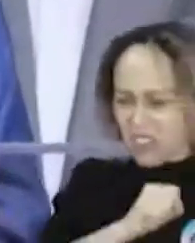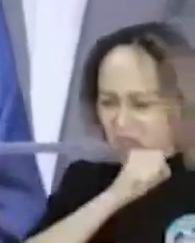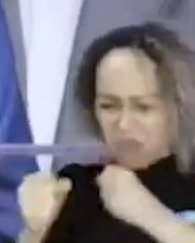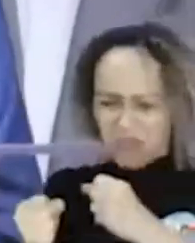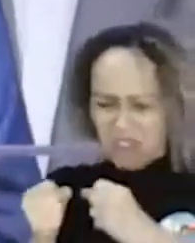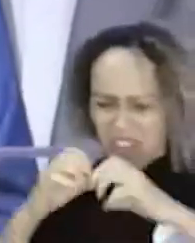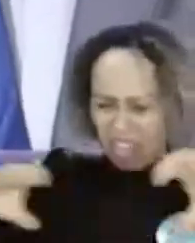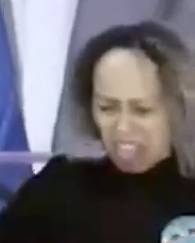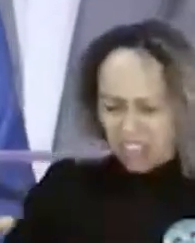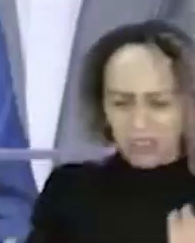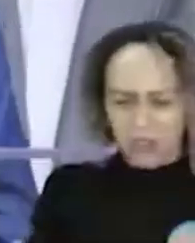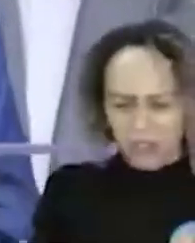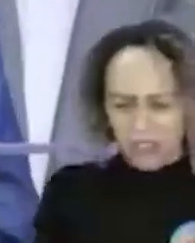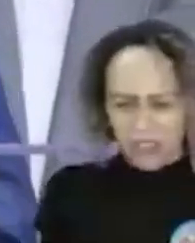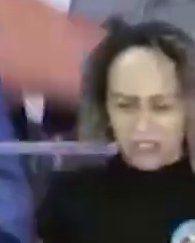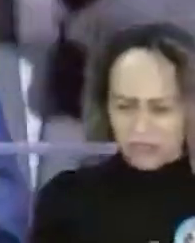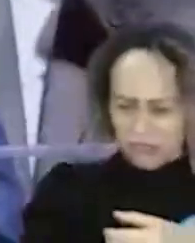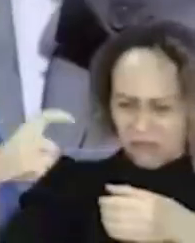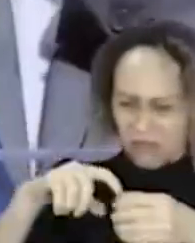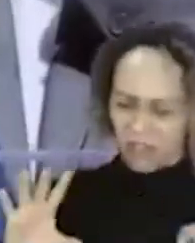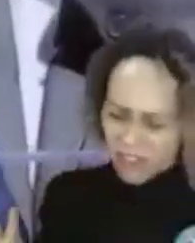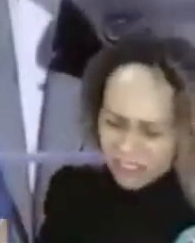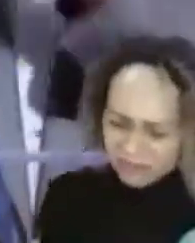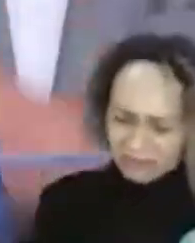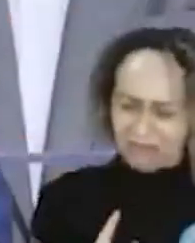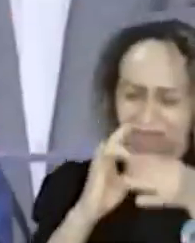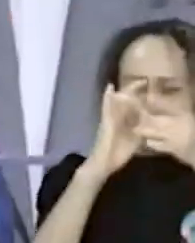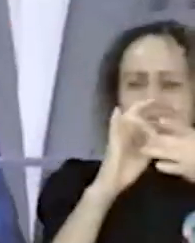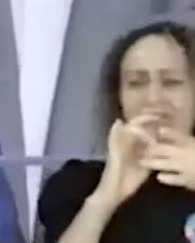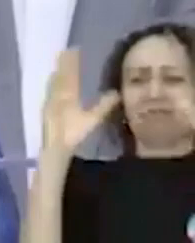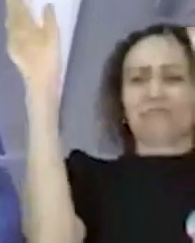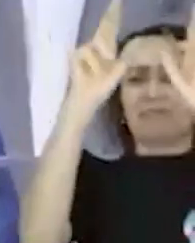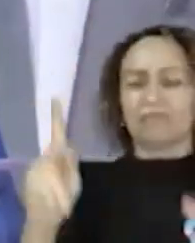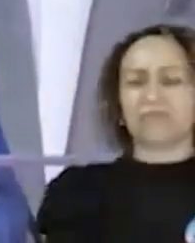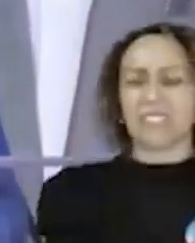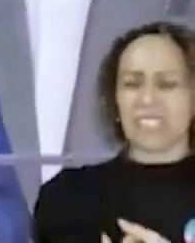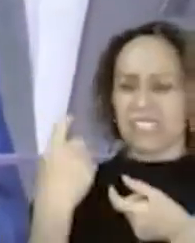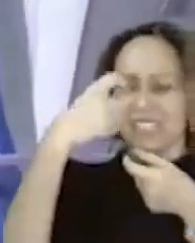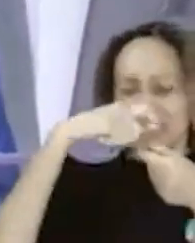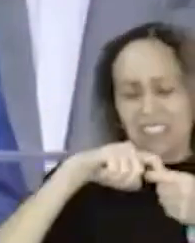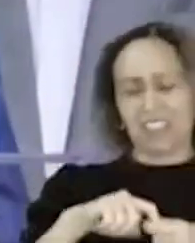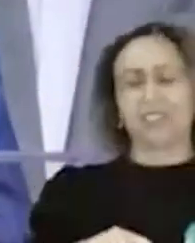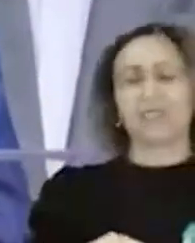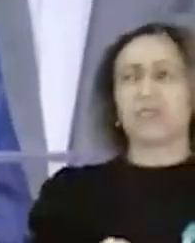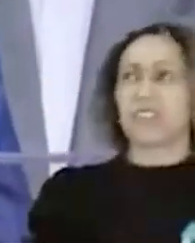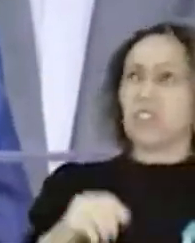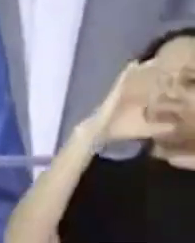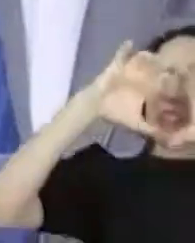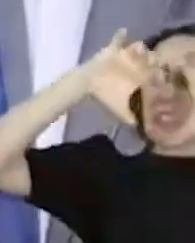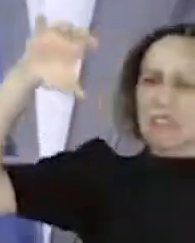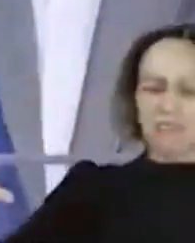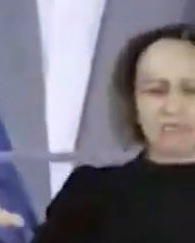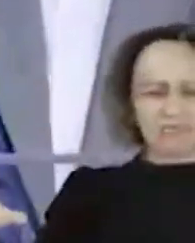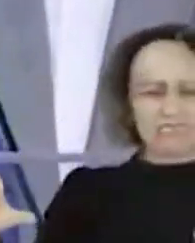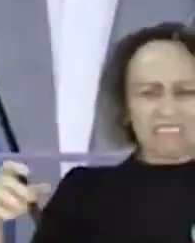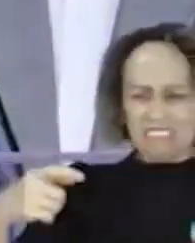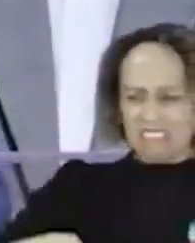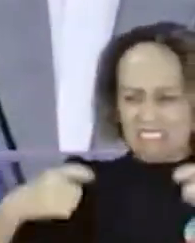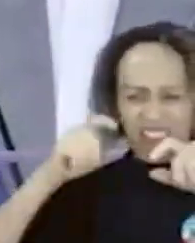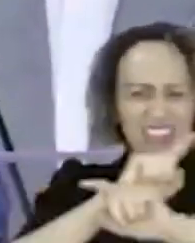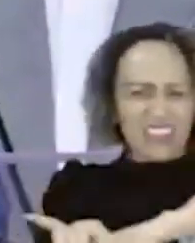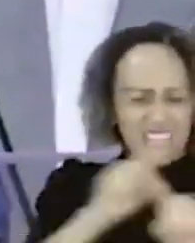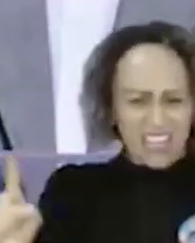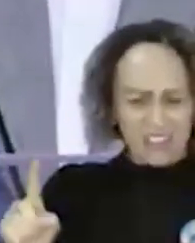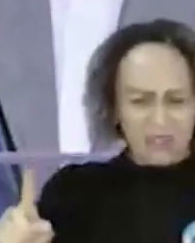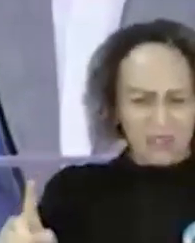ninguém interessa viver num país dividido e permanente estado de guerra. Este país precisa de